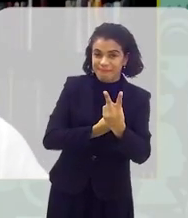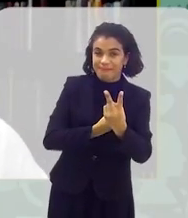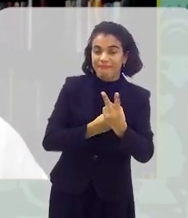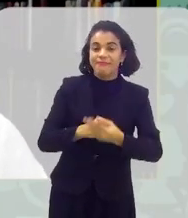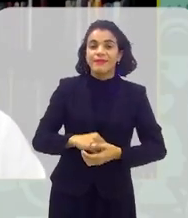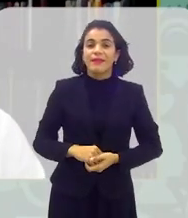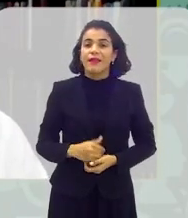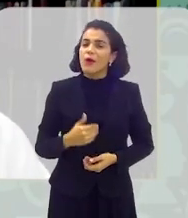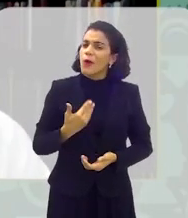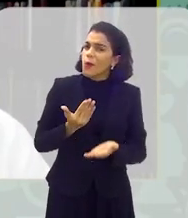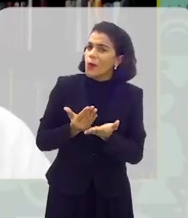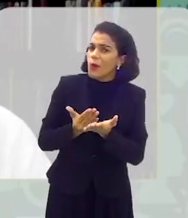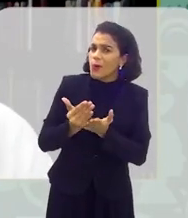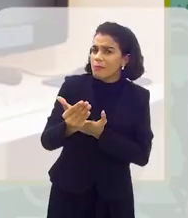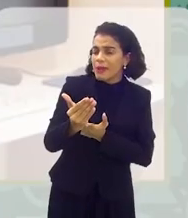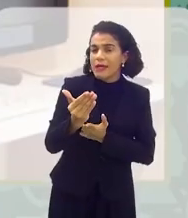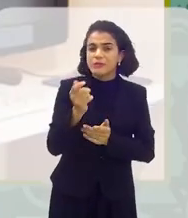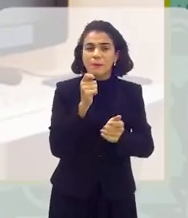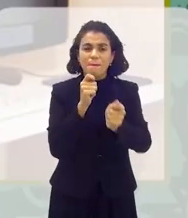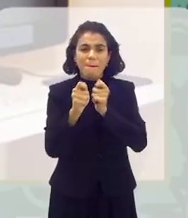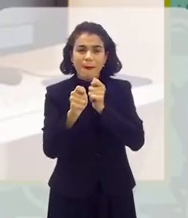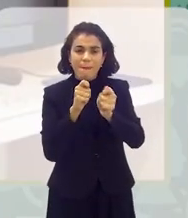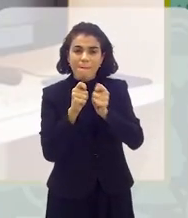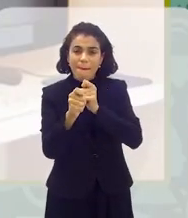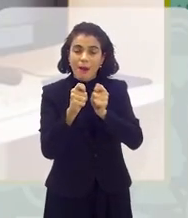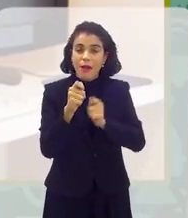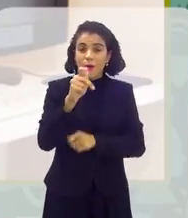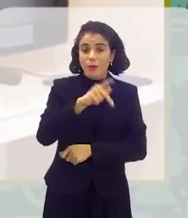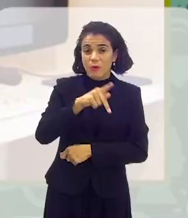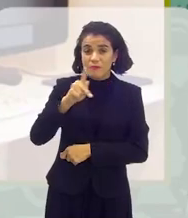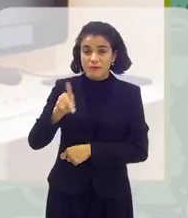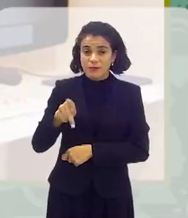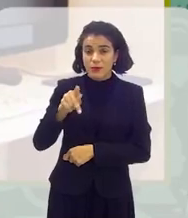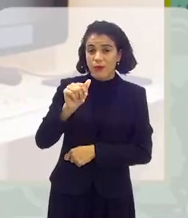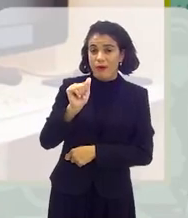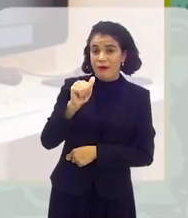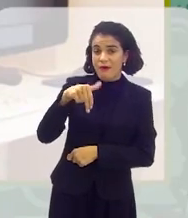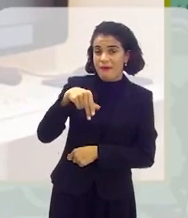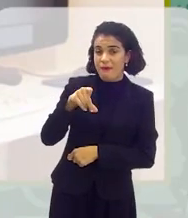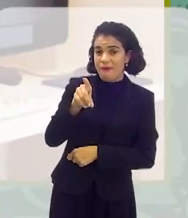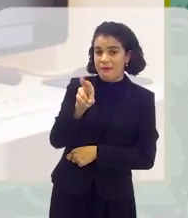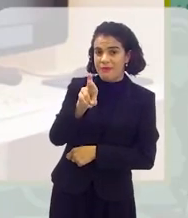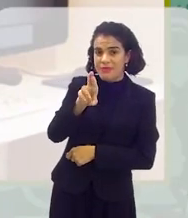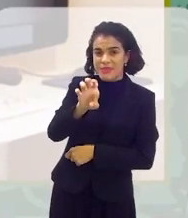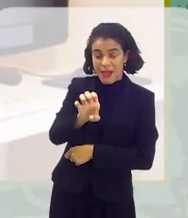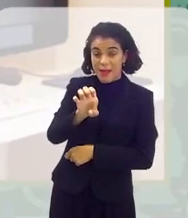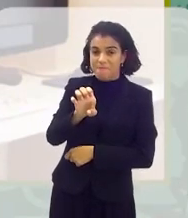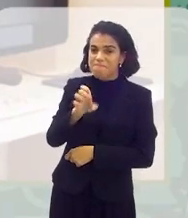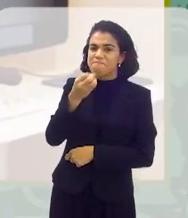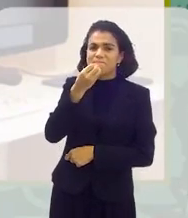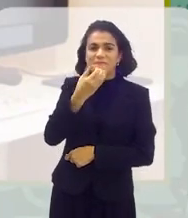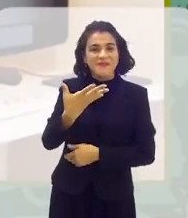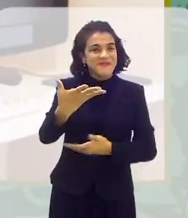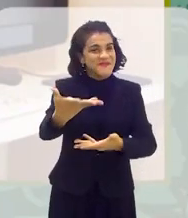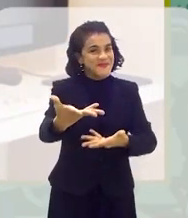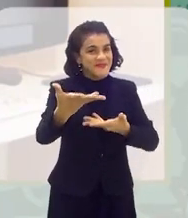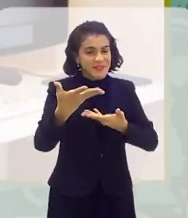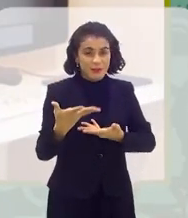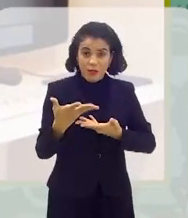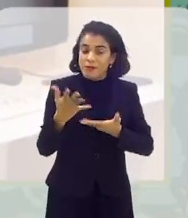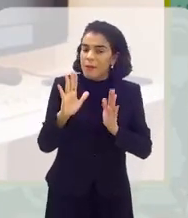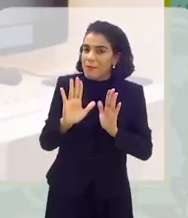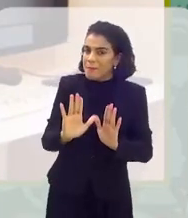vocês eu começo a nossa conversa Então com o professor André professora André seja muito bem-vindo vamos